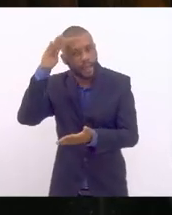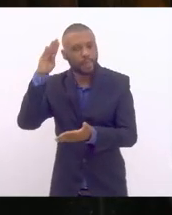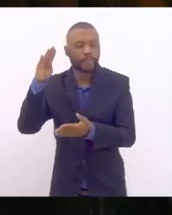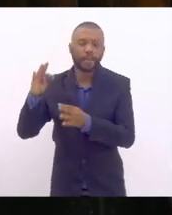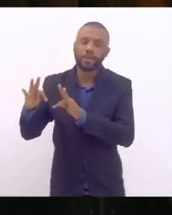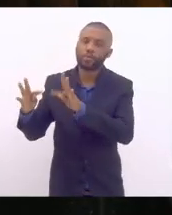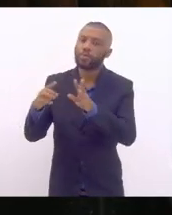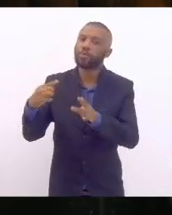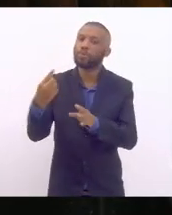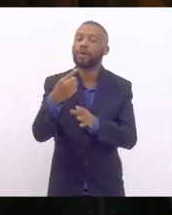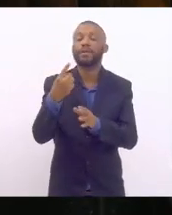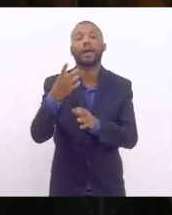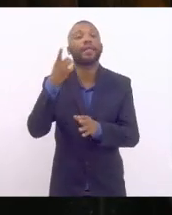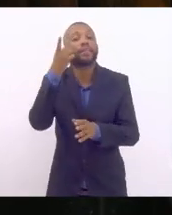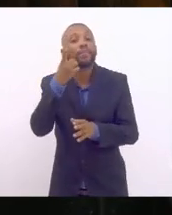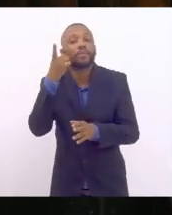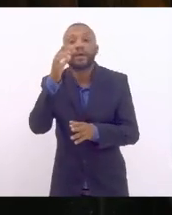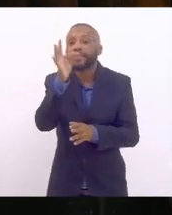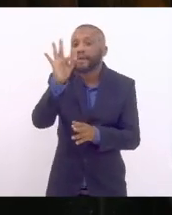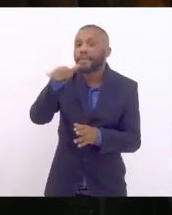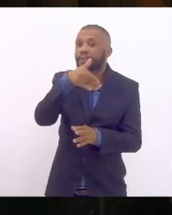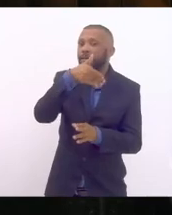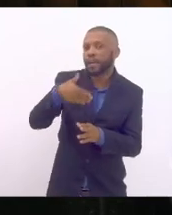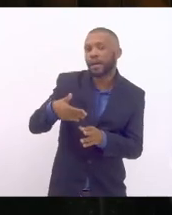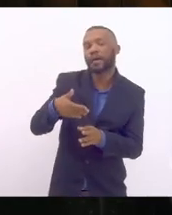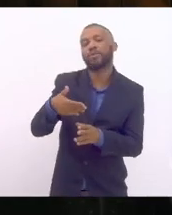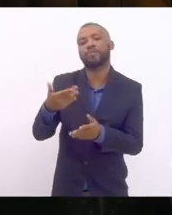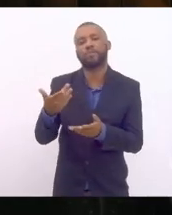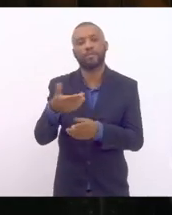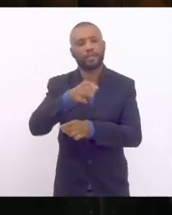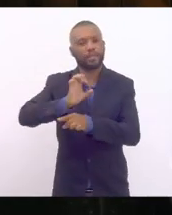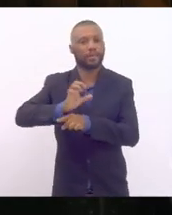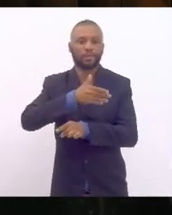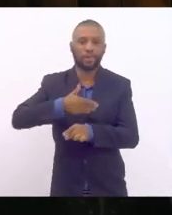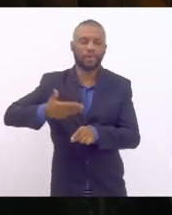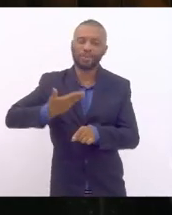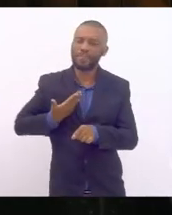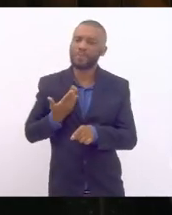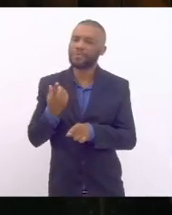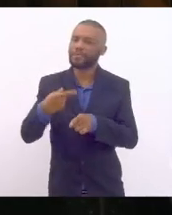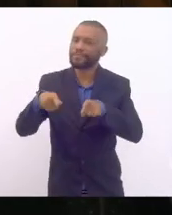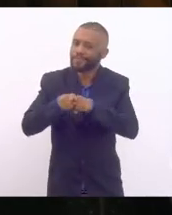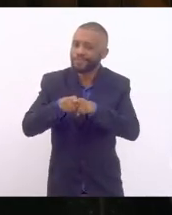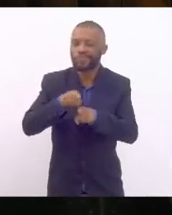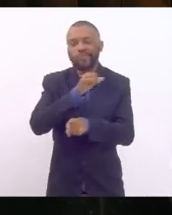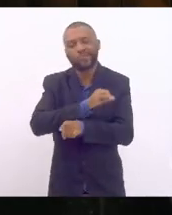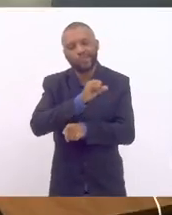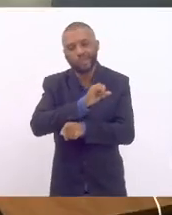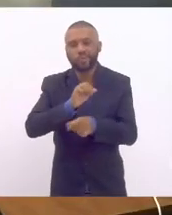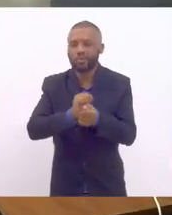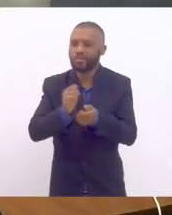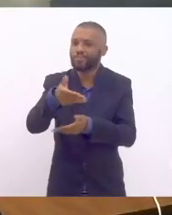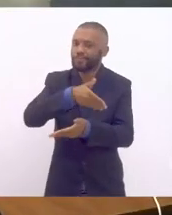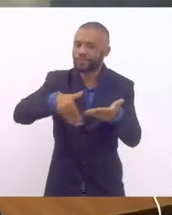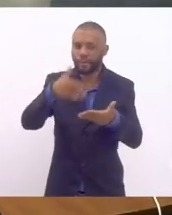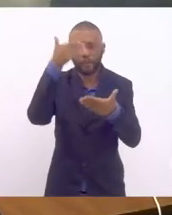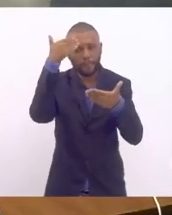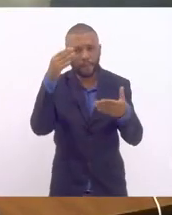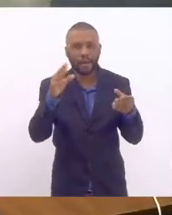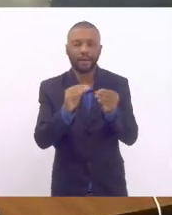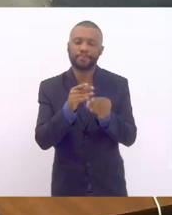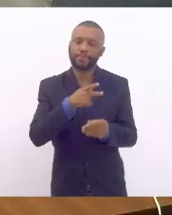todos os nossos é deputados federais estaduais e amigos e companheiros do Rio de Janeiro estão aqui obrigado Presidente